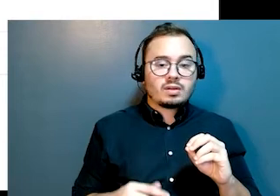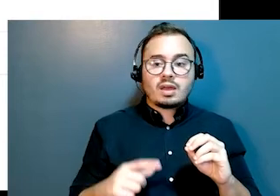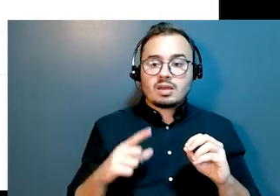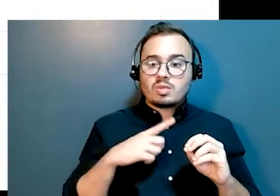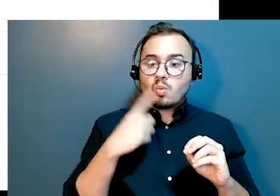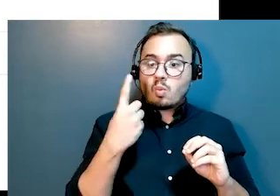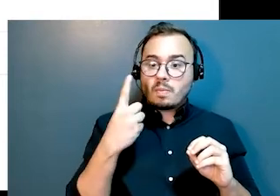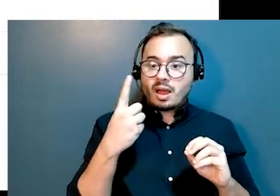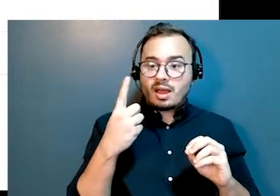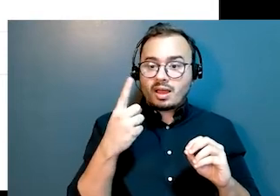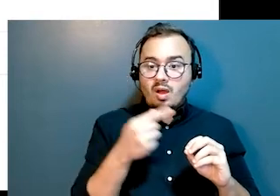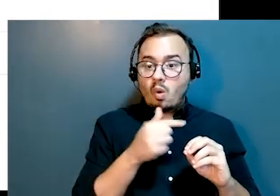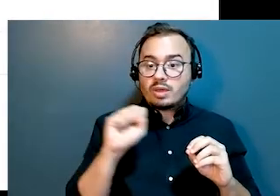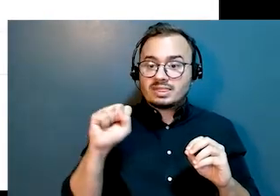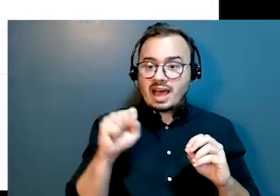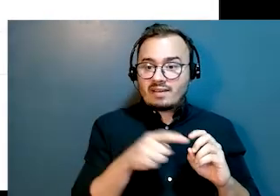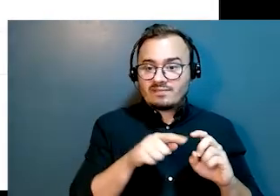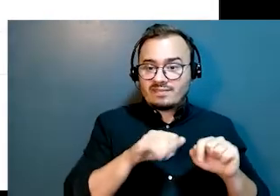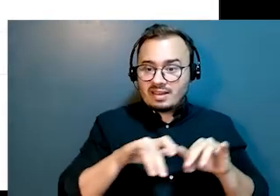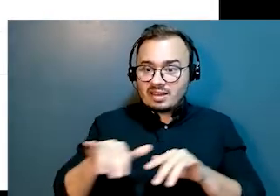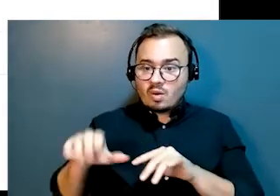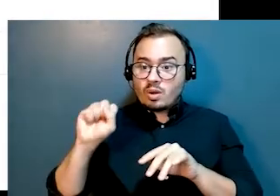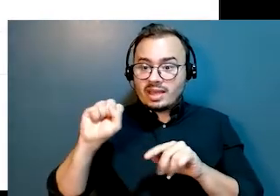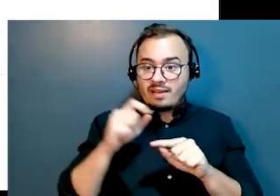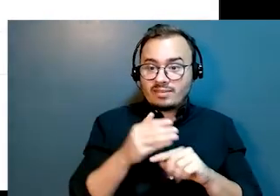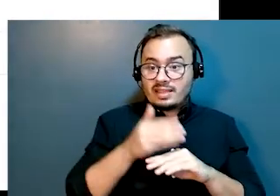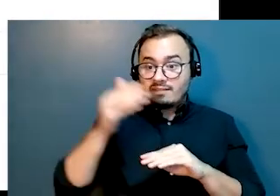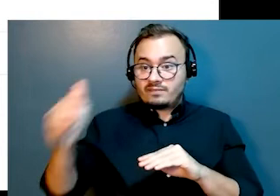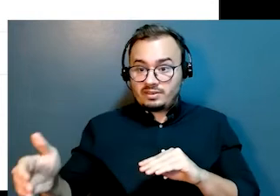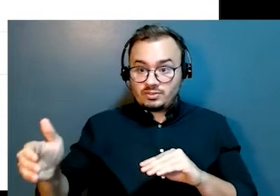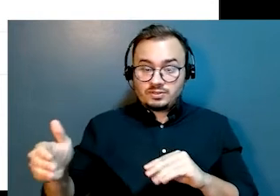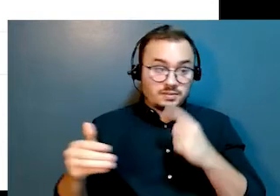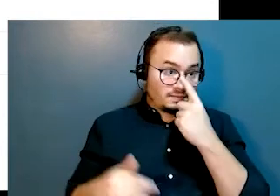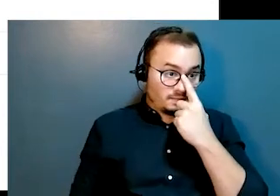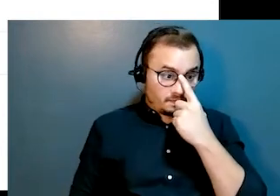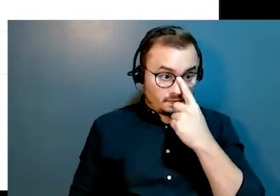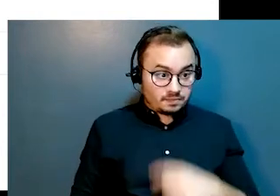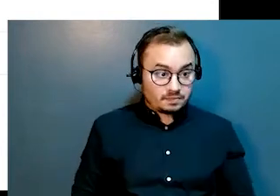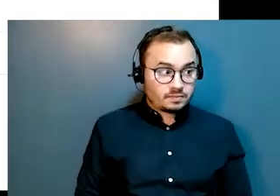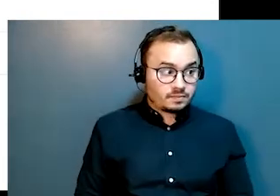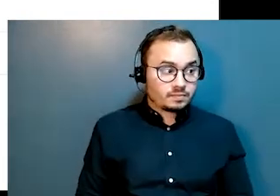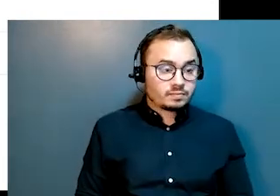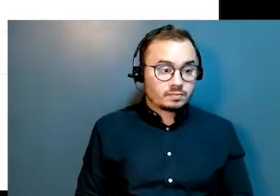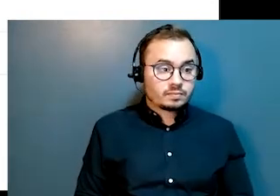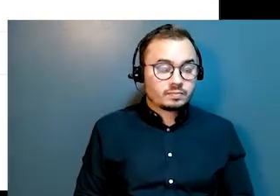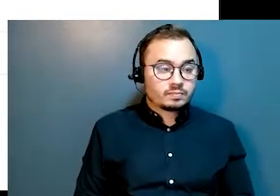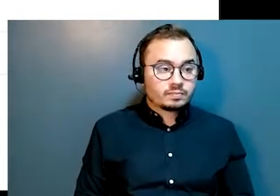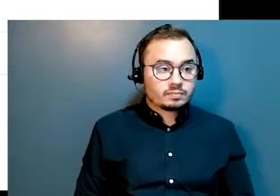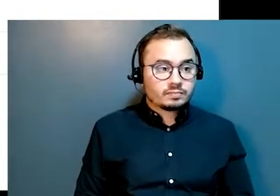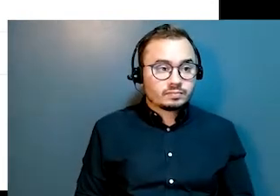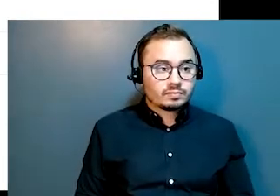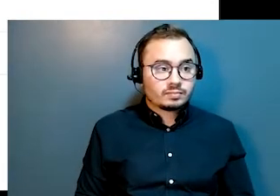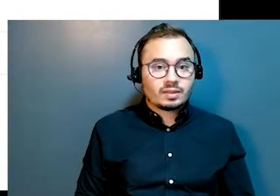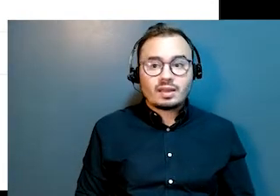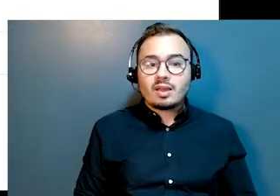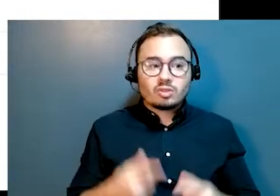pouquinho. Eu tenho uma representação aqui de toda essa melodia que eu quero mostrar para vocês. Então, por consideração ao tempo que a gente